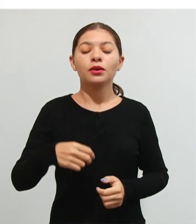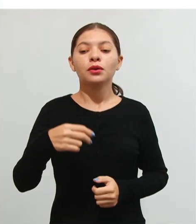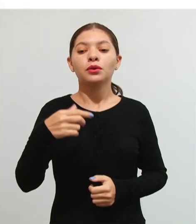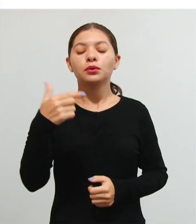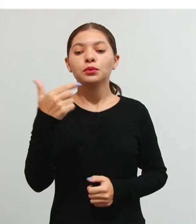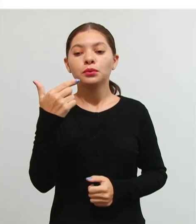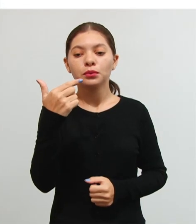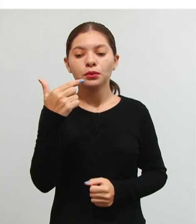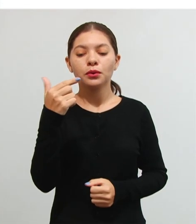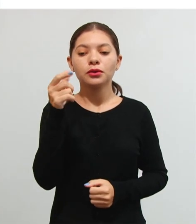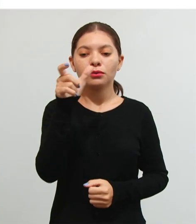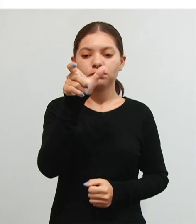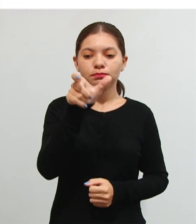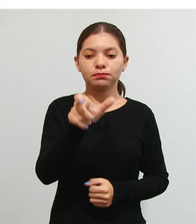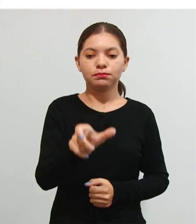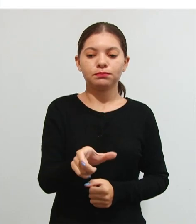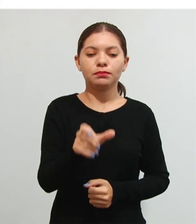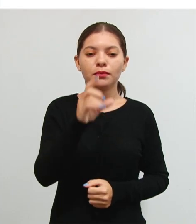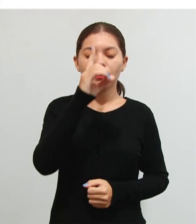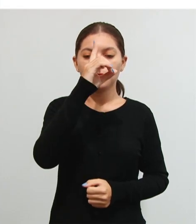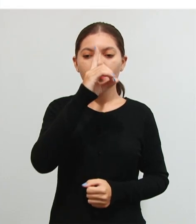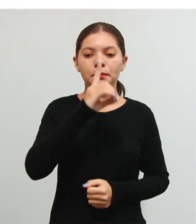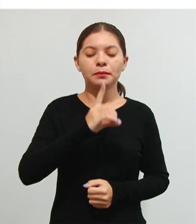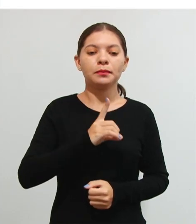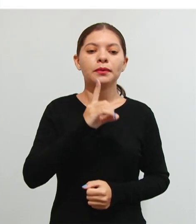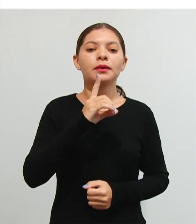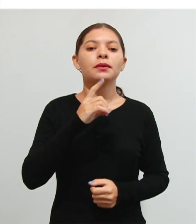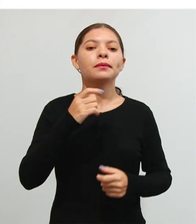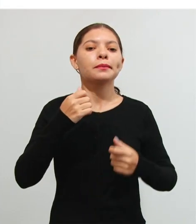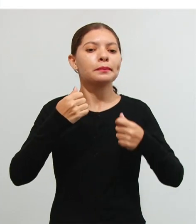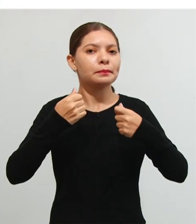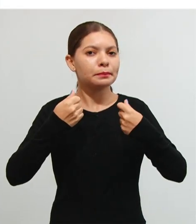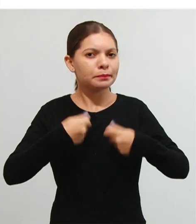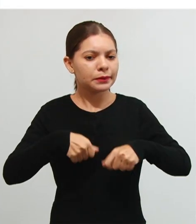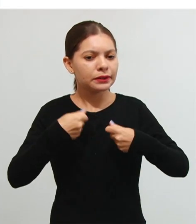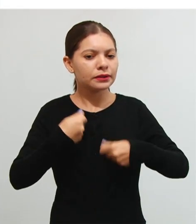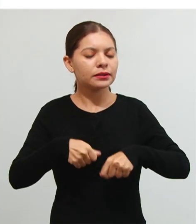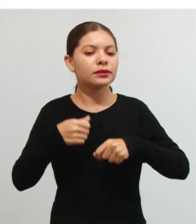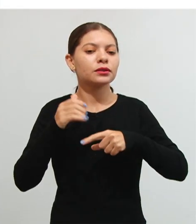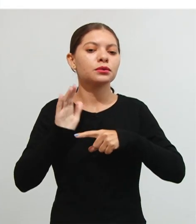o moderado, requer substancial suporte,